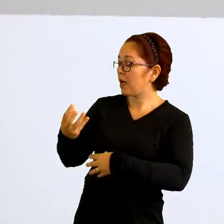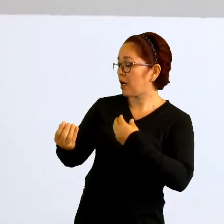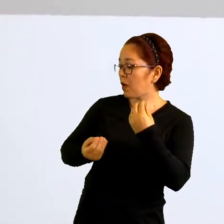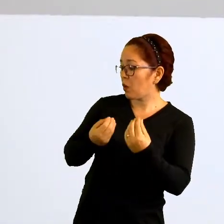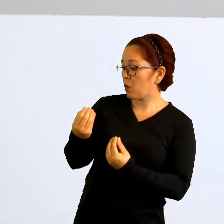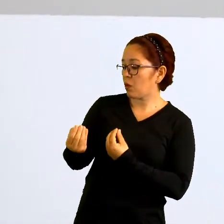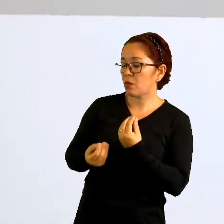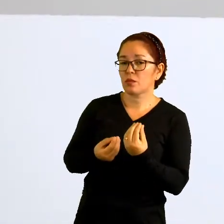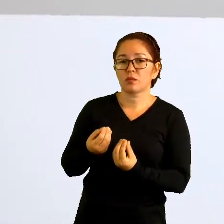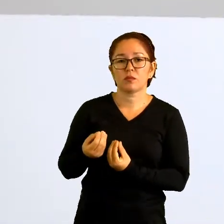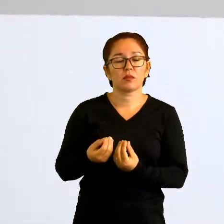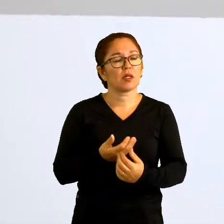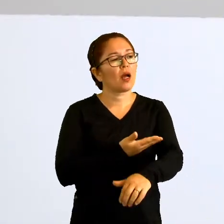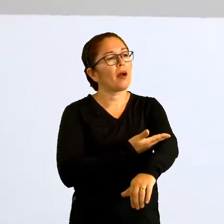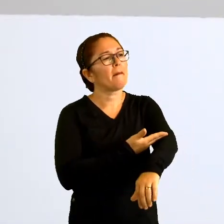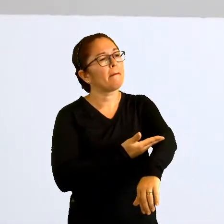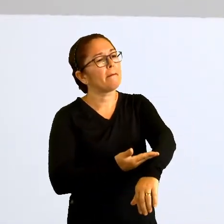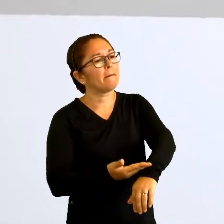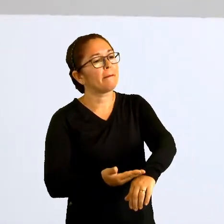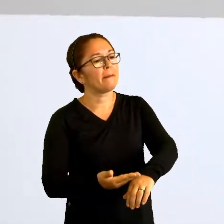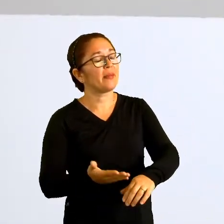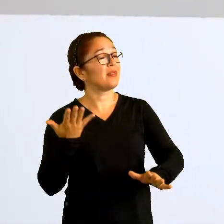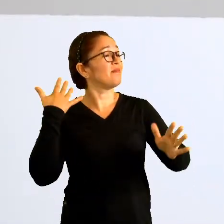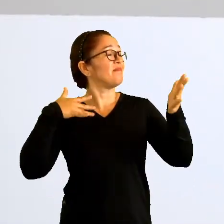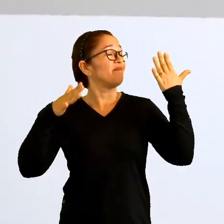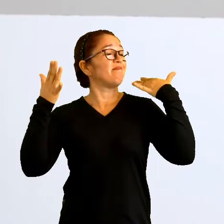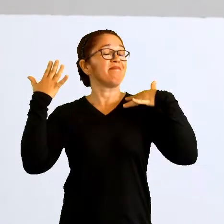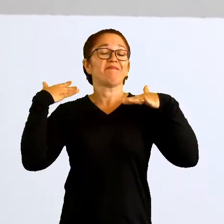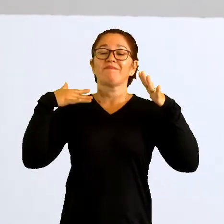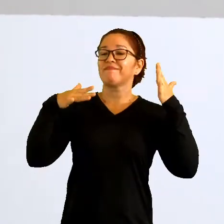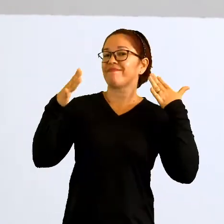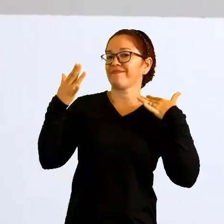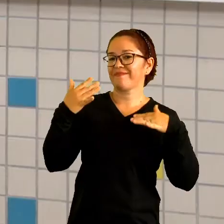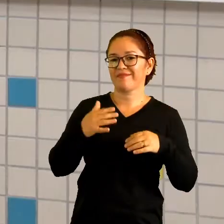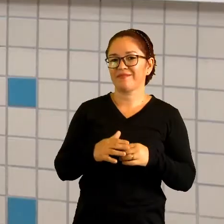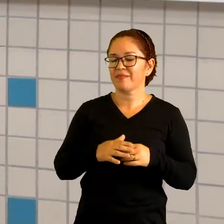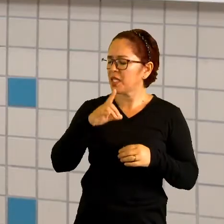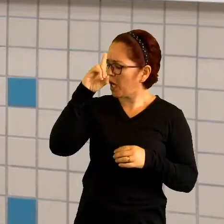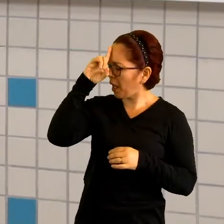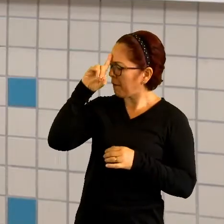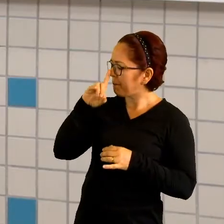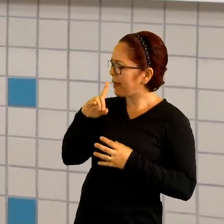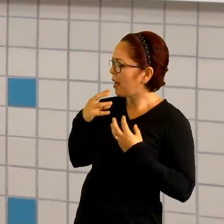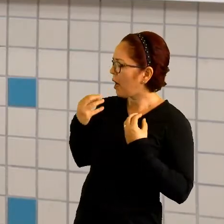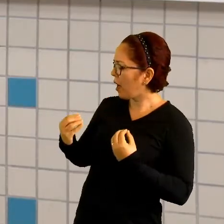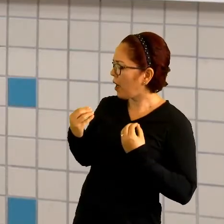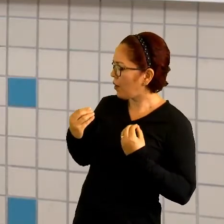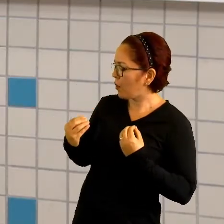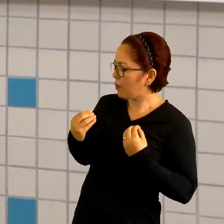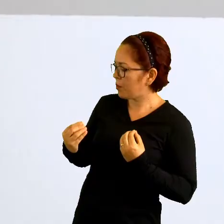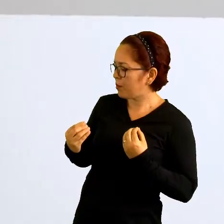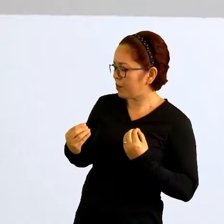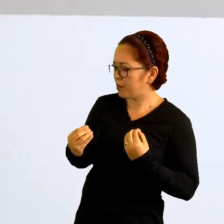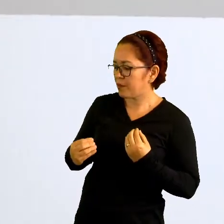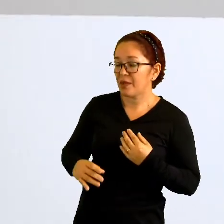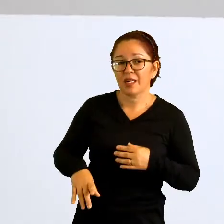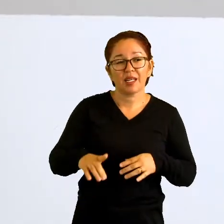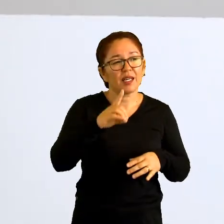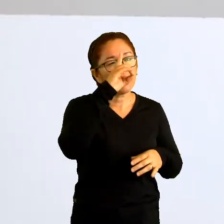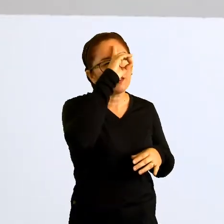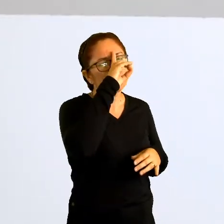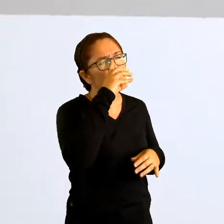Prof, as brancas são alegres e francas. E as amarelinhas são como, hein, Fava? São